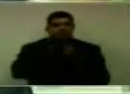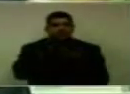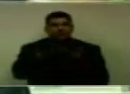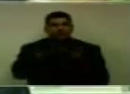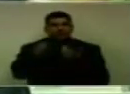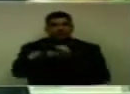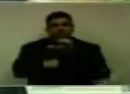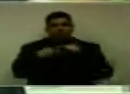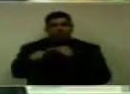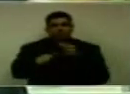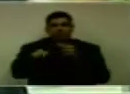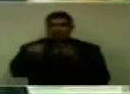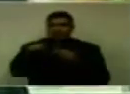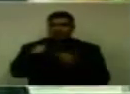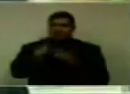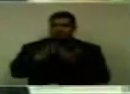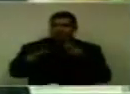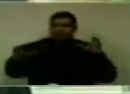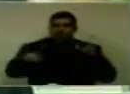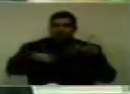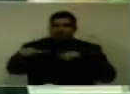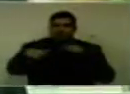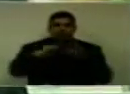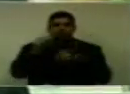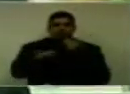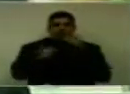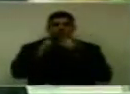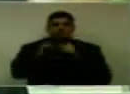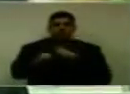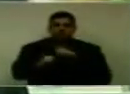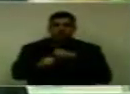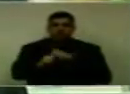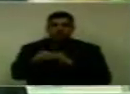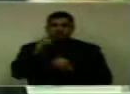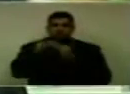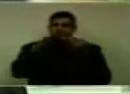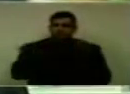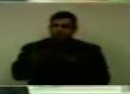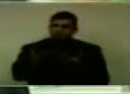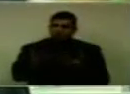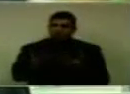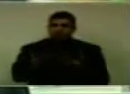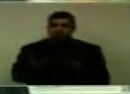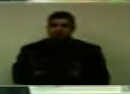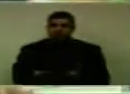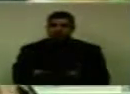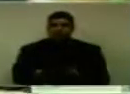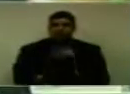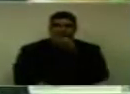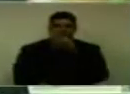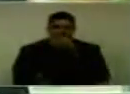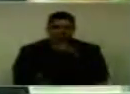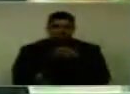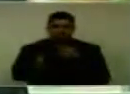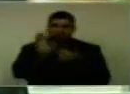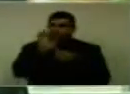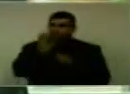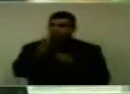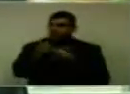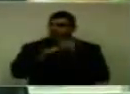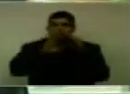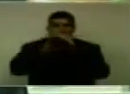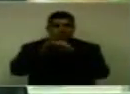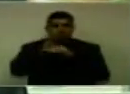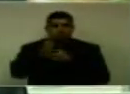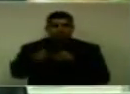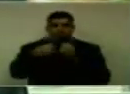quer transformar esta matéria numa grande bandeira, como se ele tivesse, em algum momento da sua carreira, tomado conta dessa pauta com a